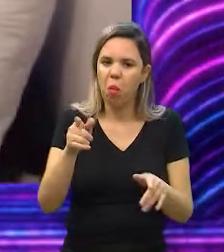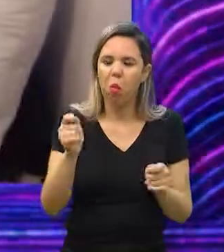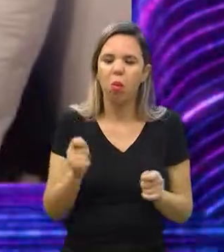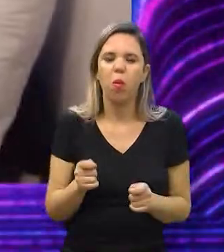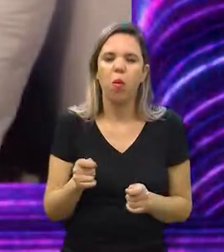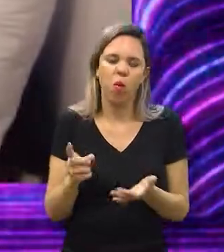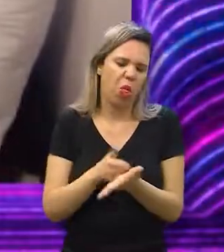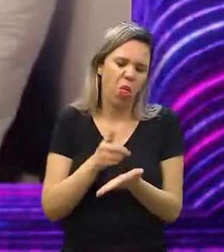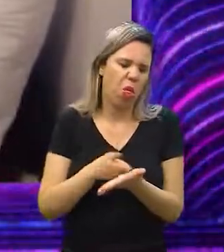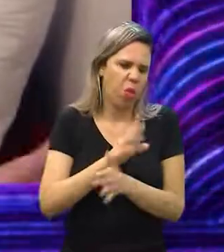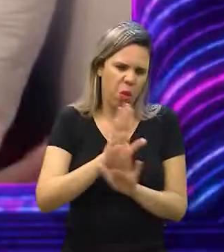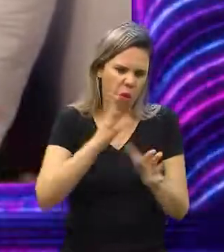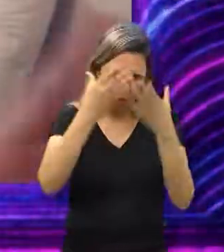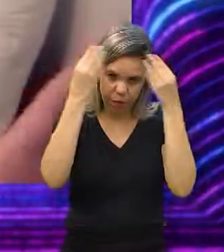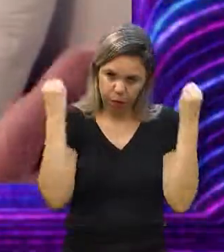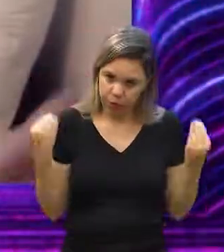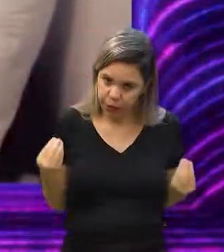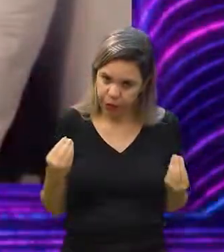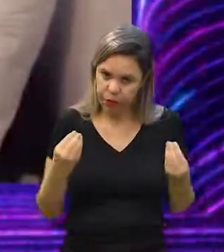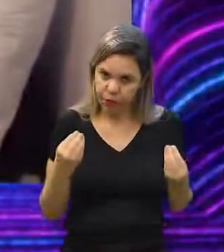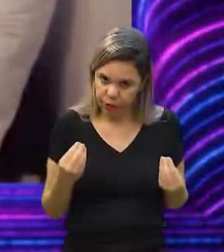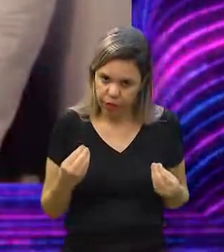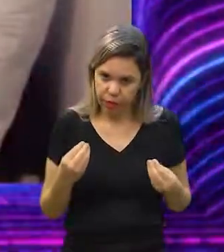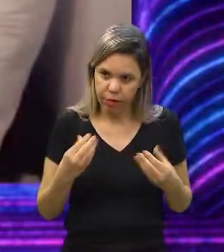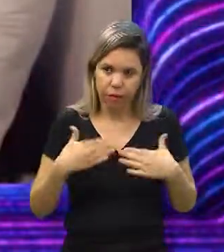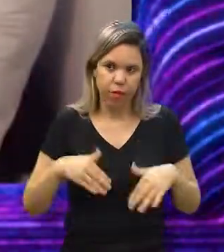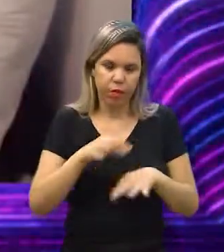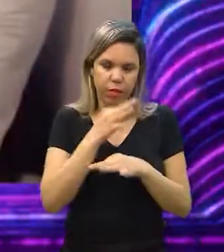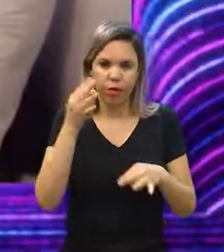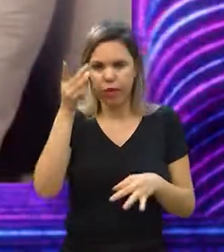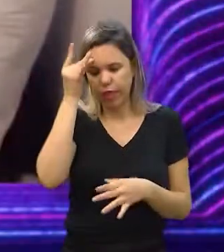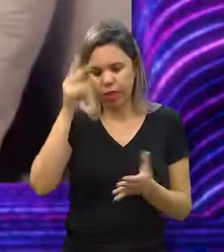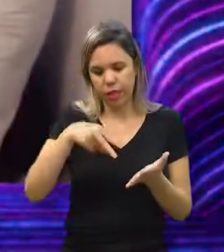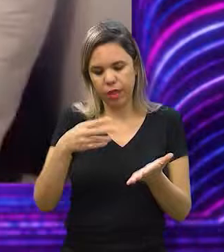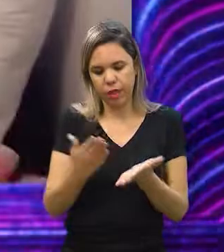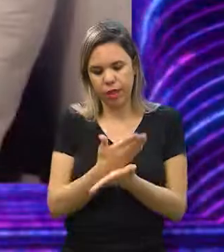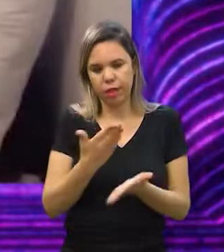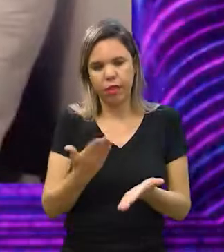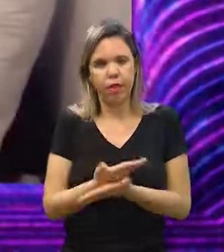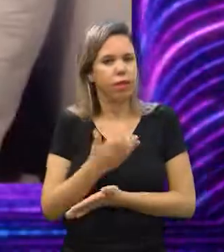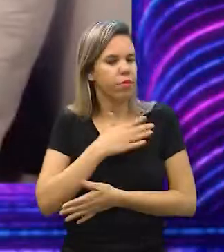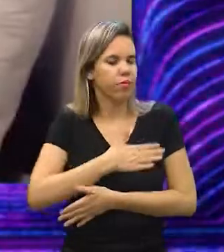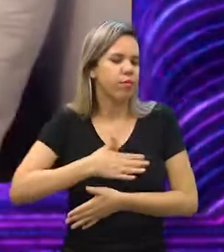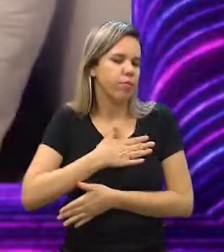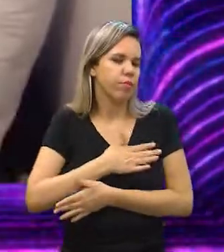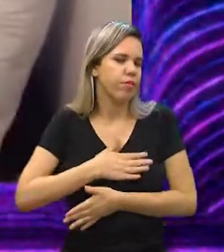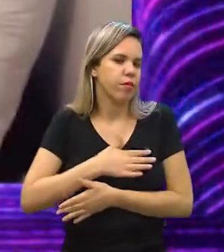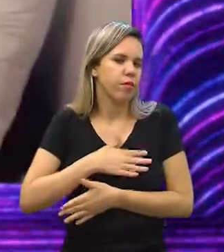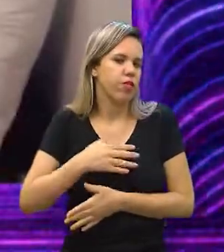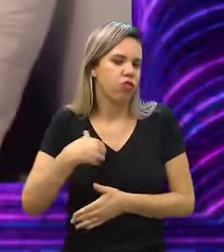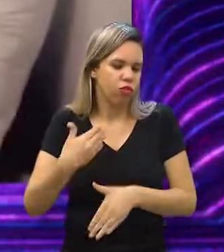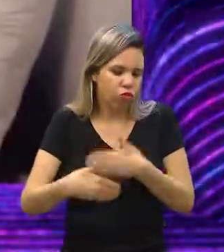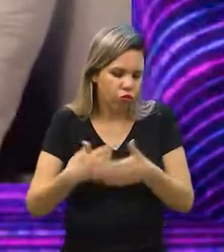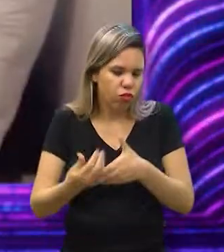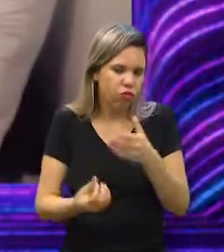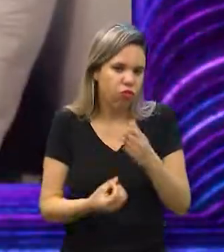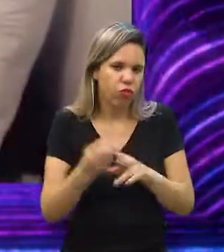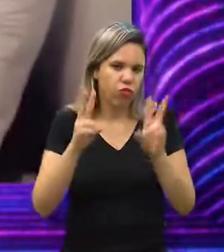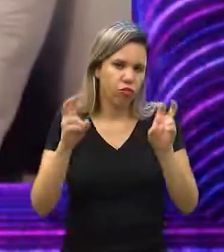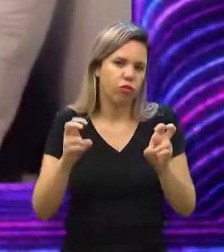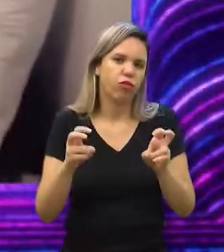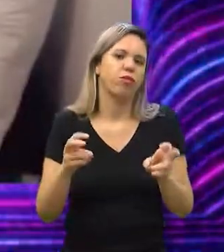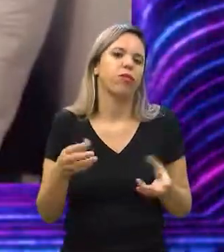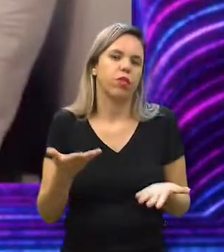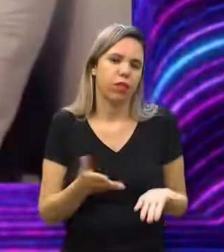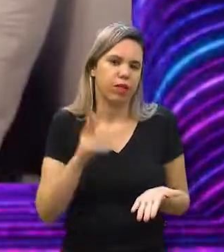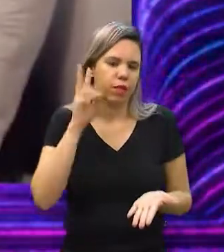despreocupada em você pegar um dicionário. Nada disso, esqueça. Você vai tomar tranquilo o livro e em uma sentada você vai adorar o ritmo do que eu tenho